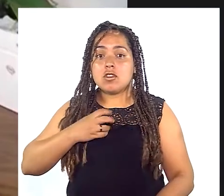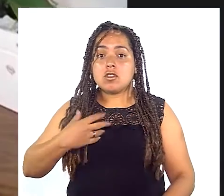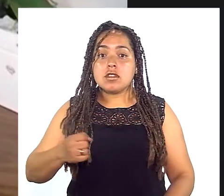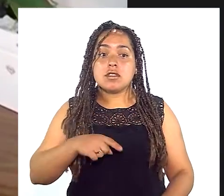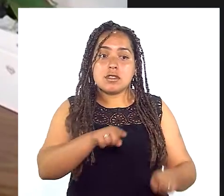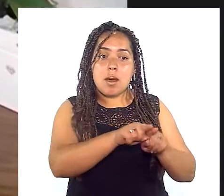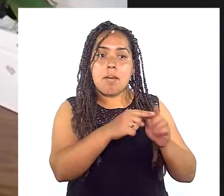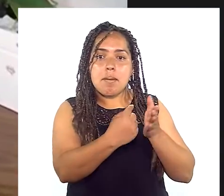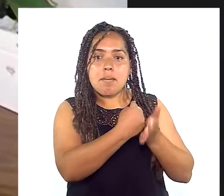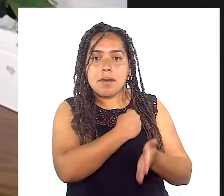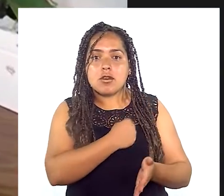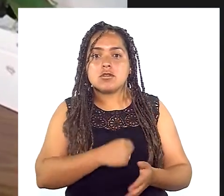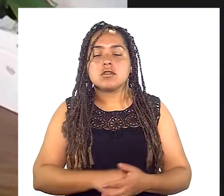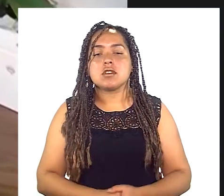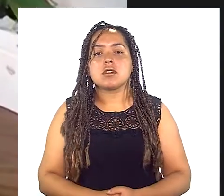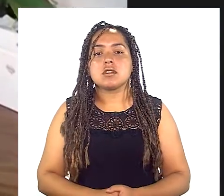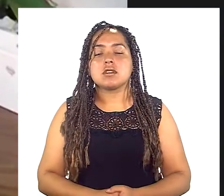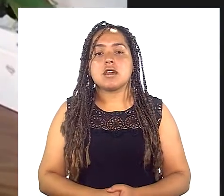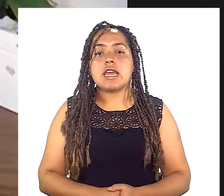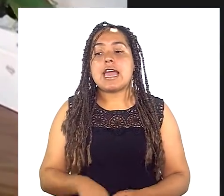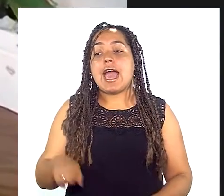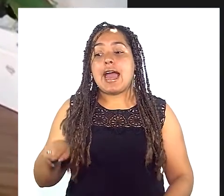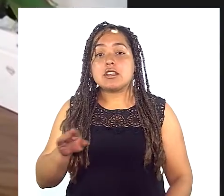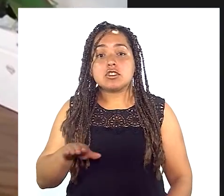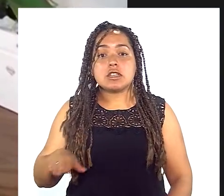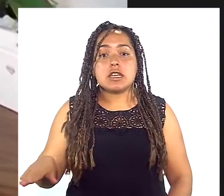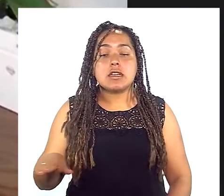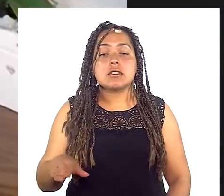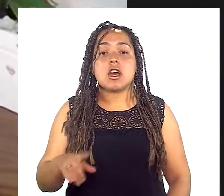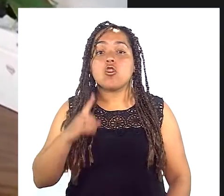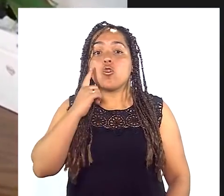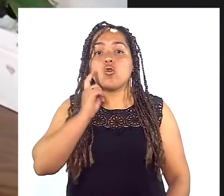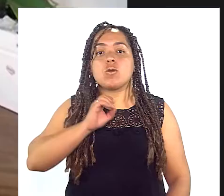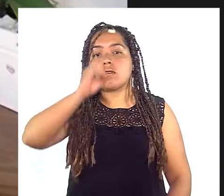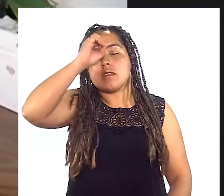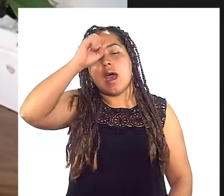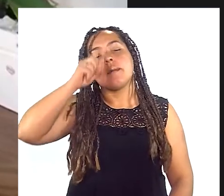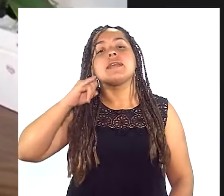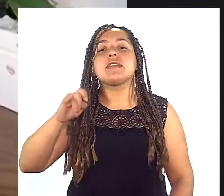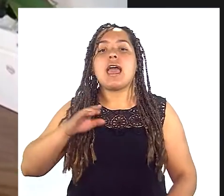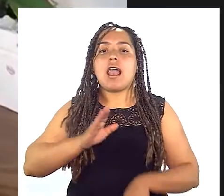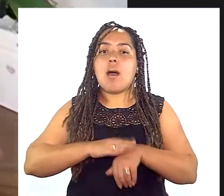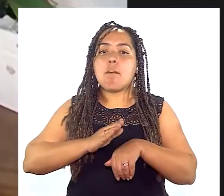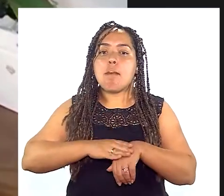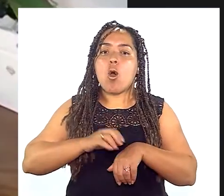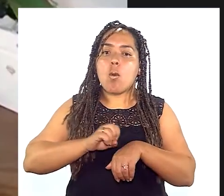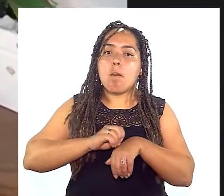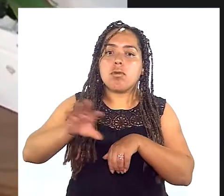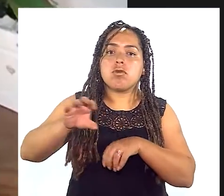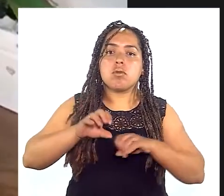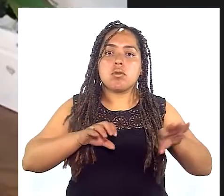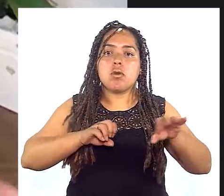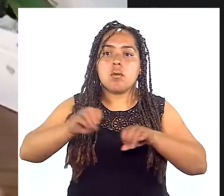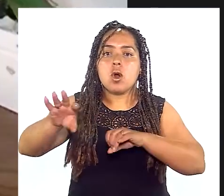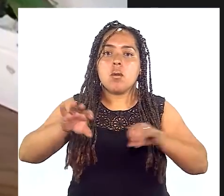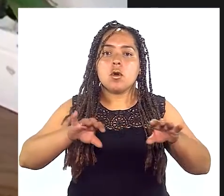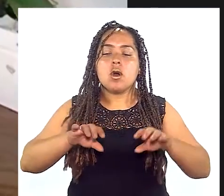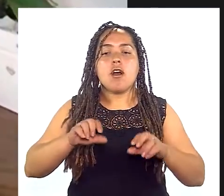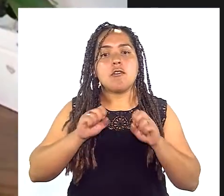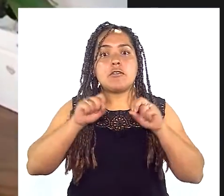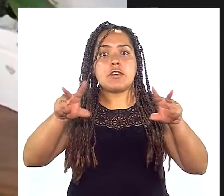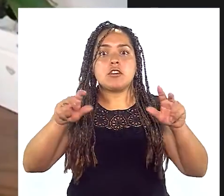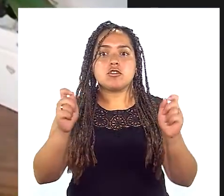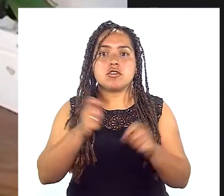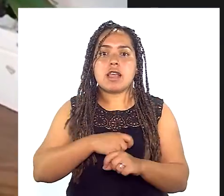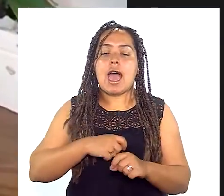relação à transmissão, que você me perguntou também, né? As crianças até então a gente não sabia se elas tinham o poder da transmissão,